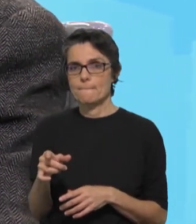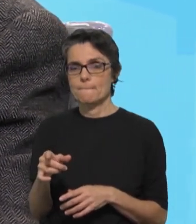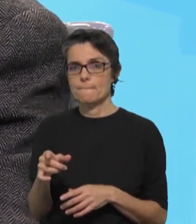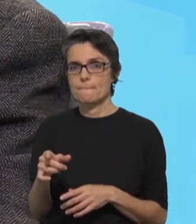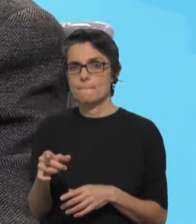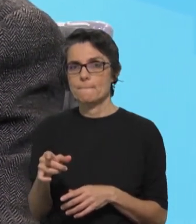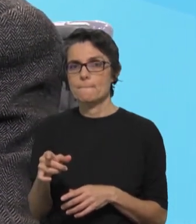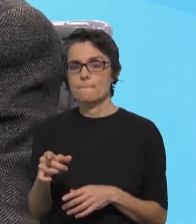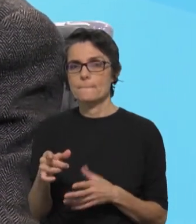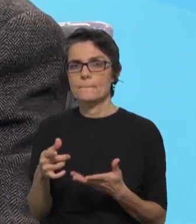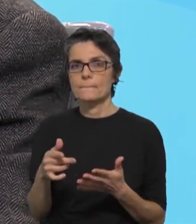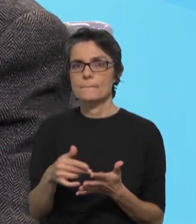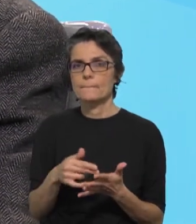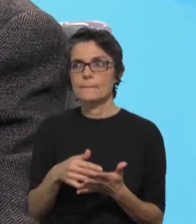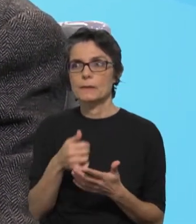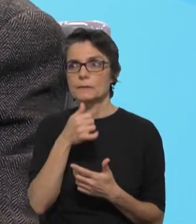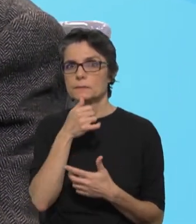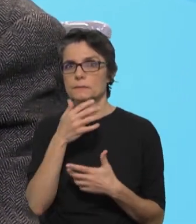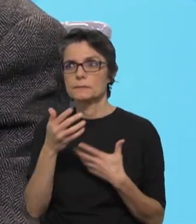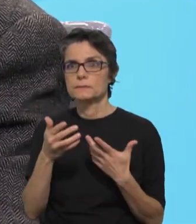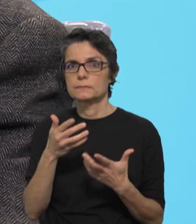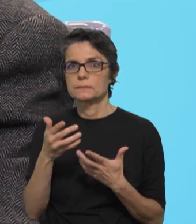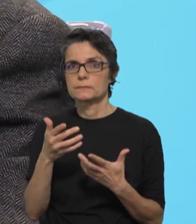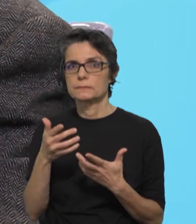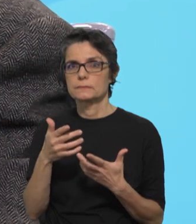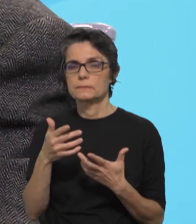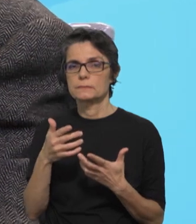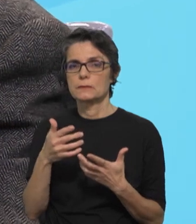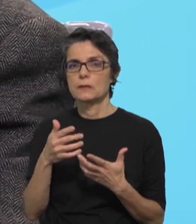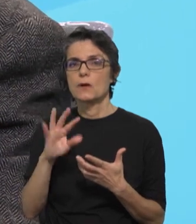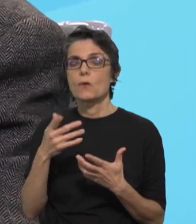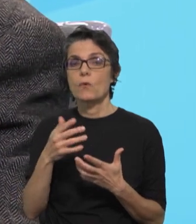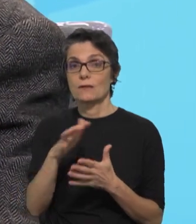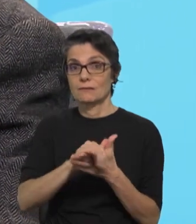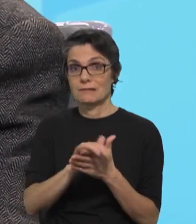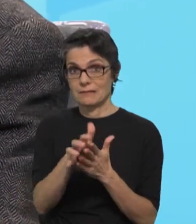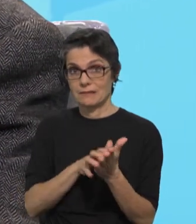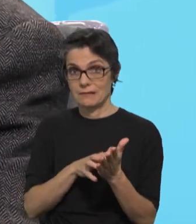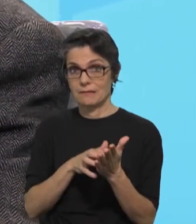estava na expectativa. Quando sai a carta de